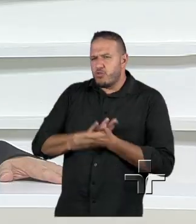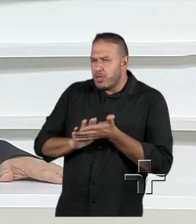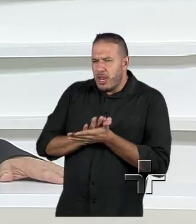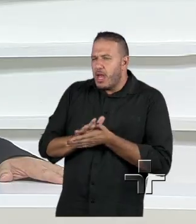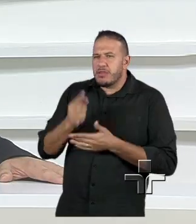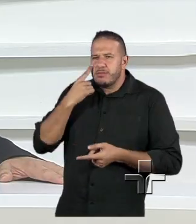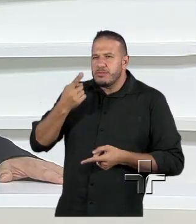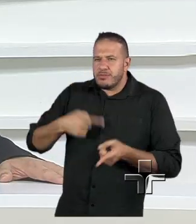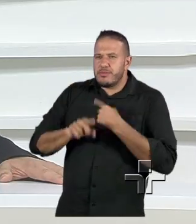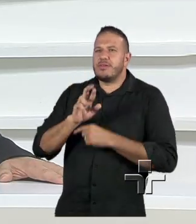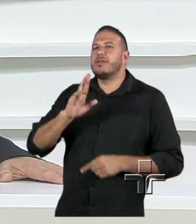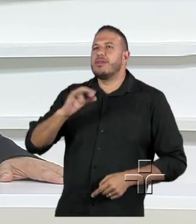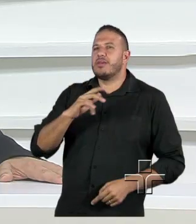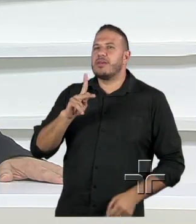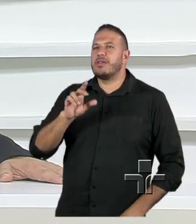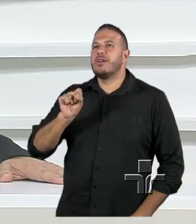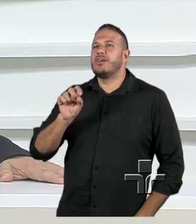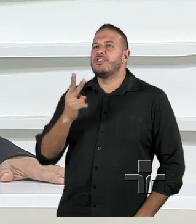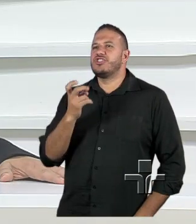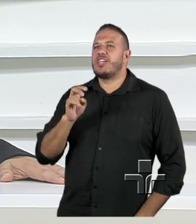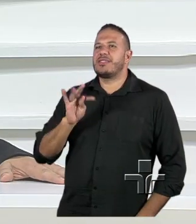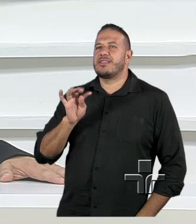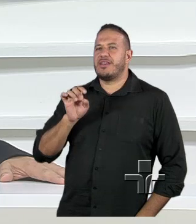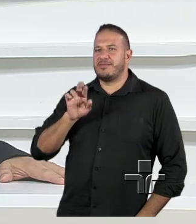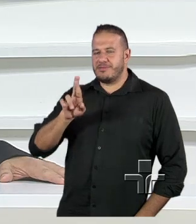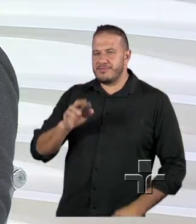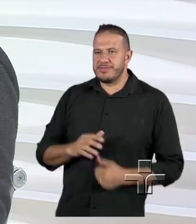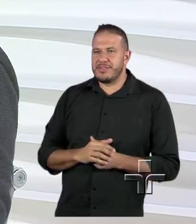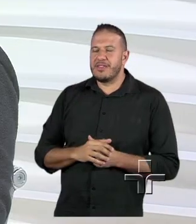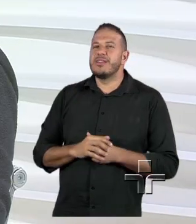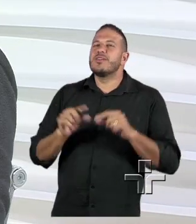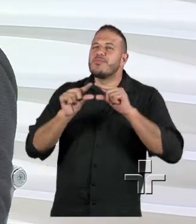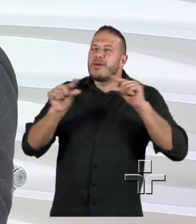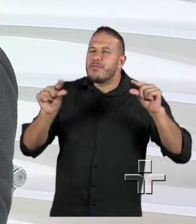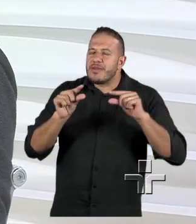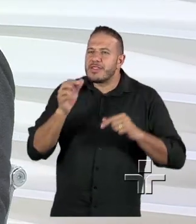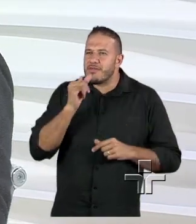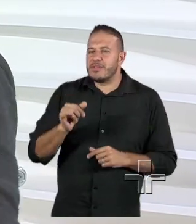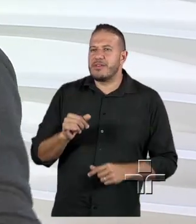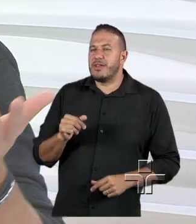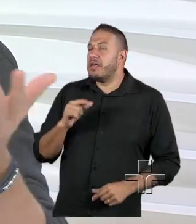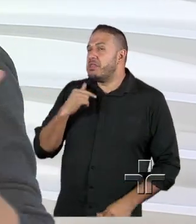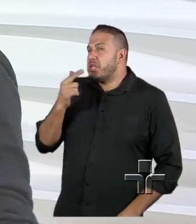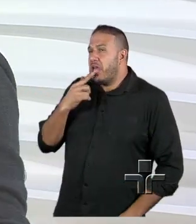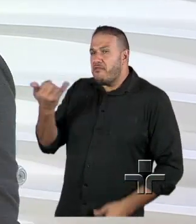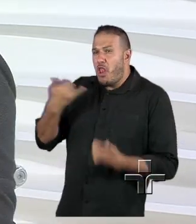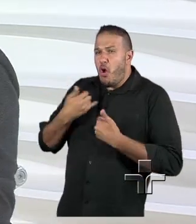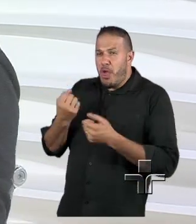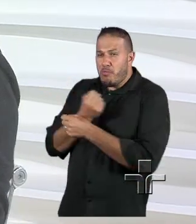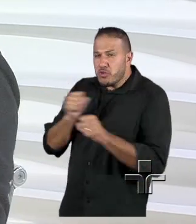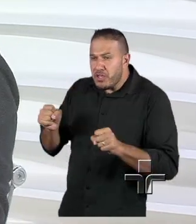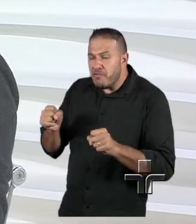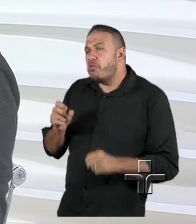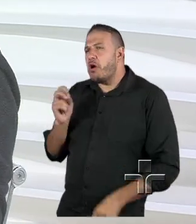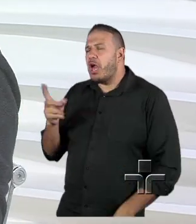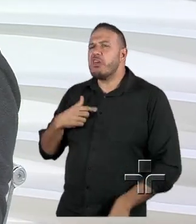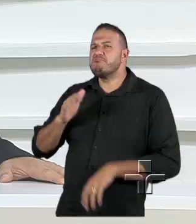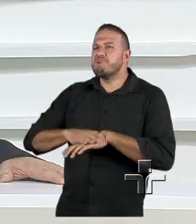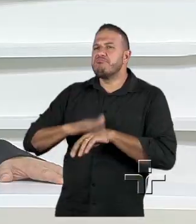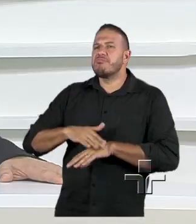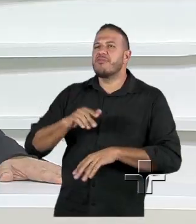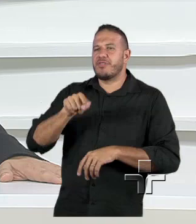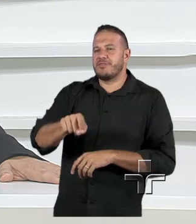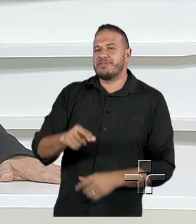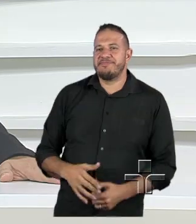Rick Chester. Rick Chester. E uma frase para terminar? Ninguém falou que era impossível, eu fui lá e fiz. Muito